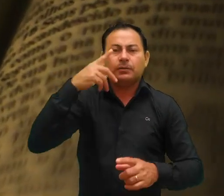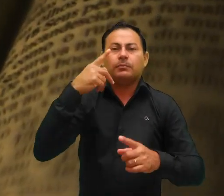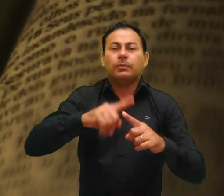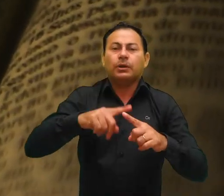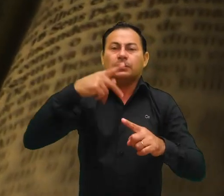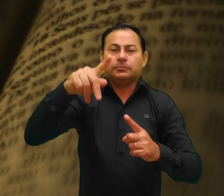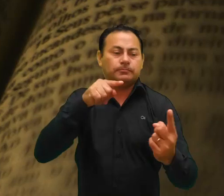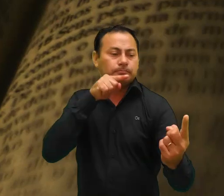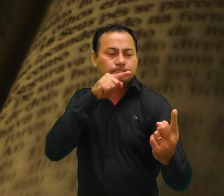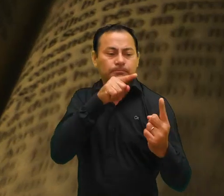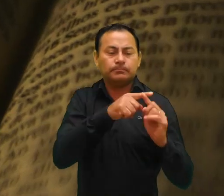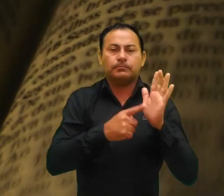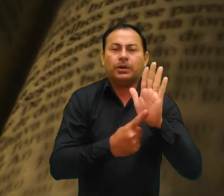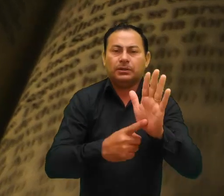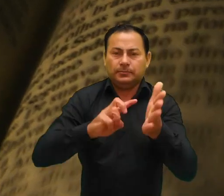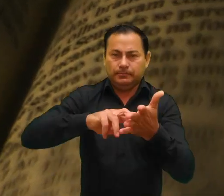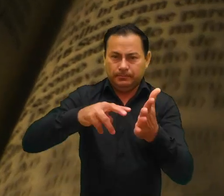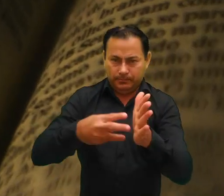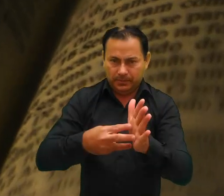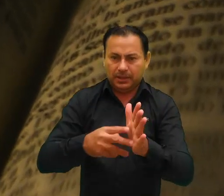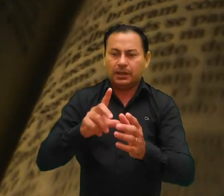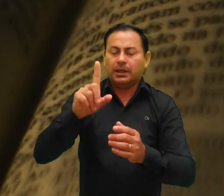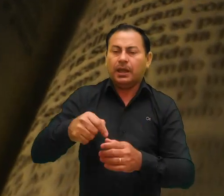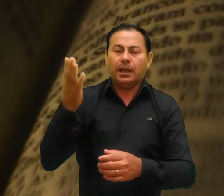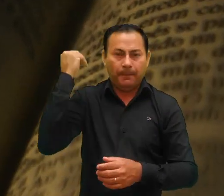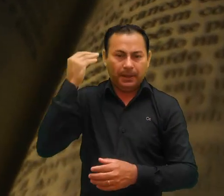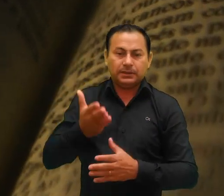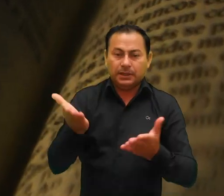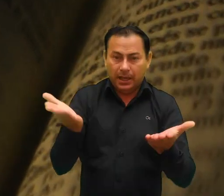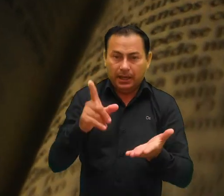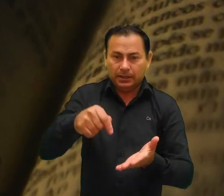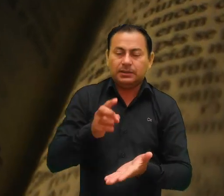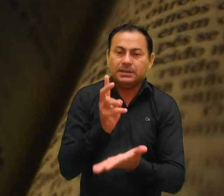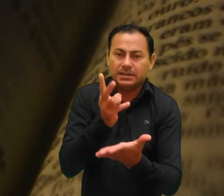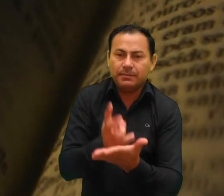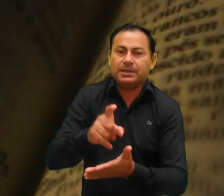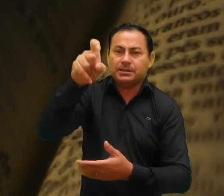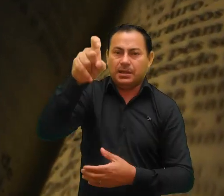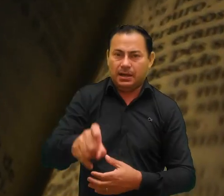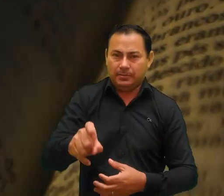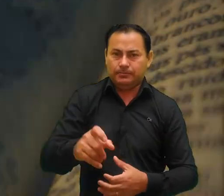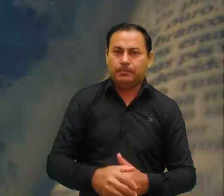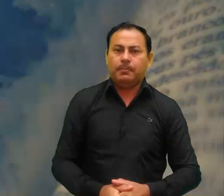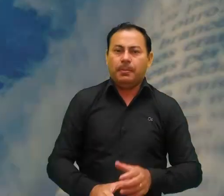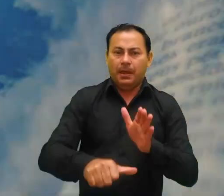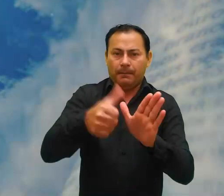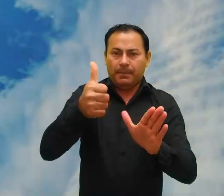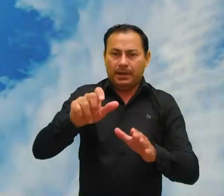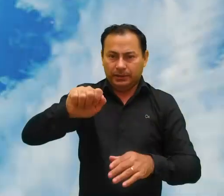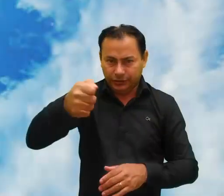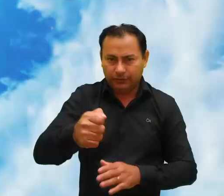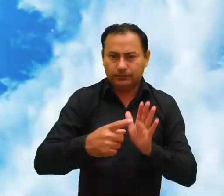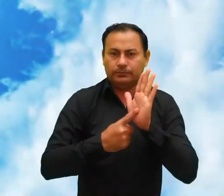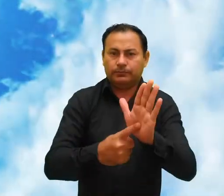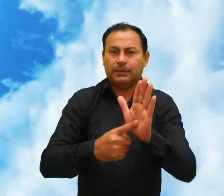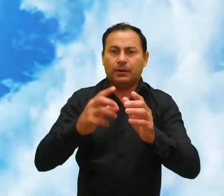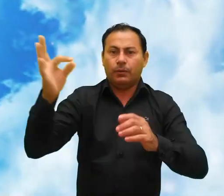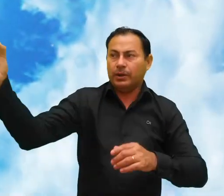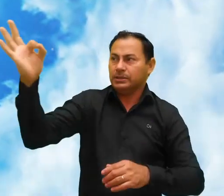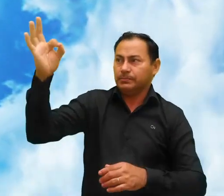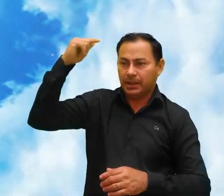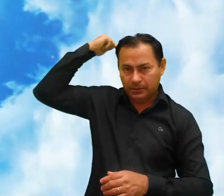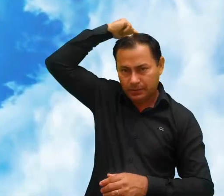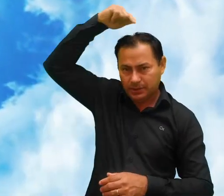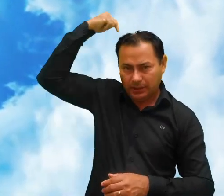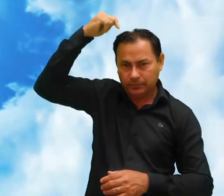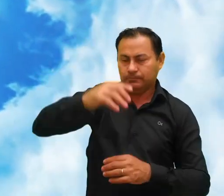o seu objetivo é revelar Jesus Cristo como ele era, como ele é e como ele sempre será. A primeira chave que mencionamos é o